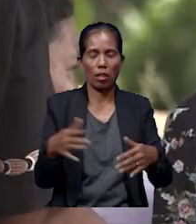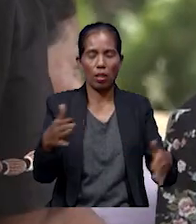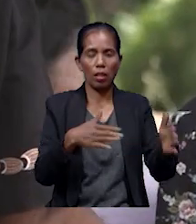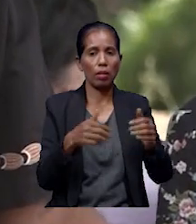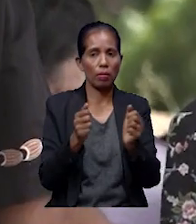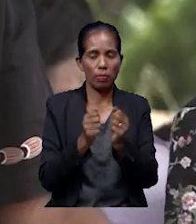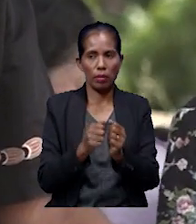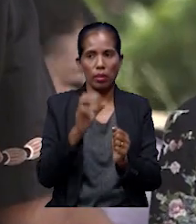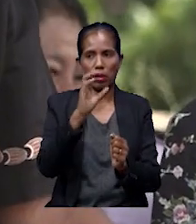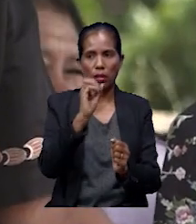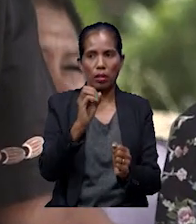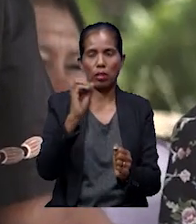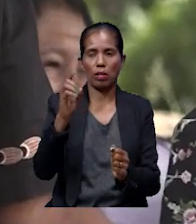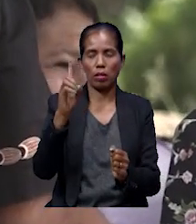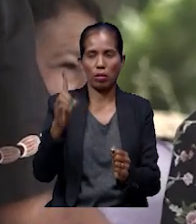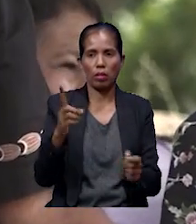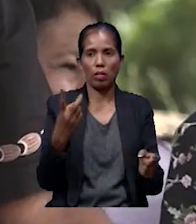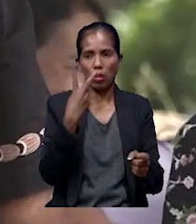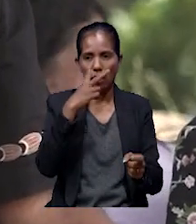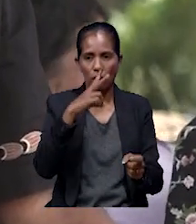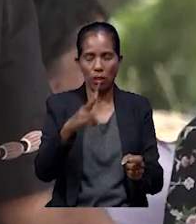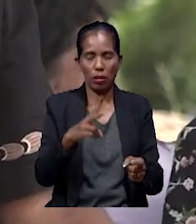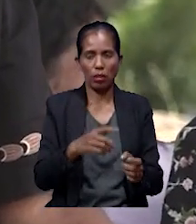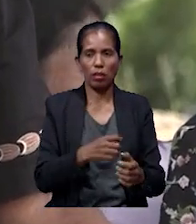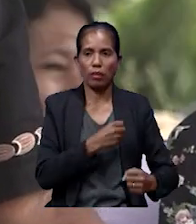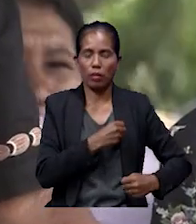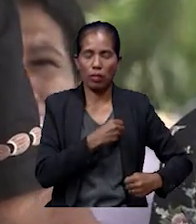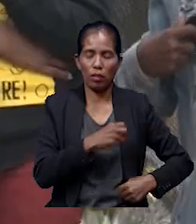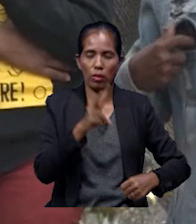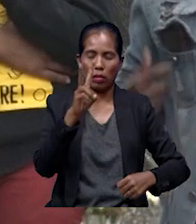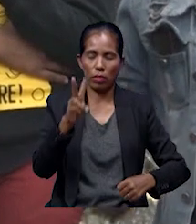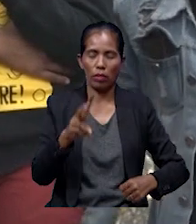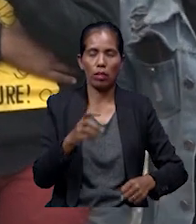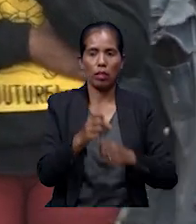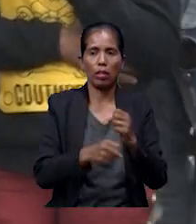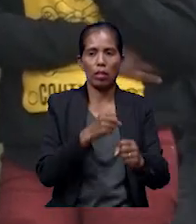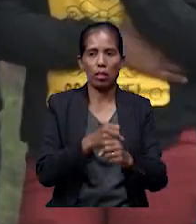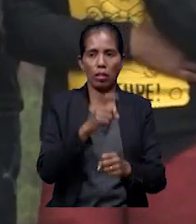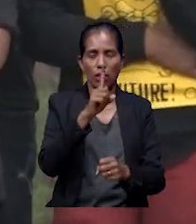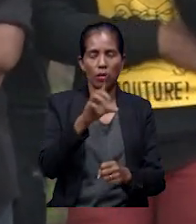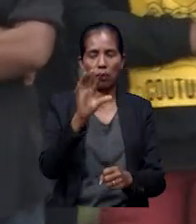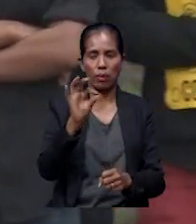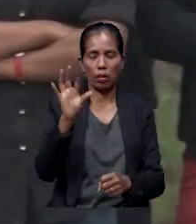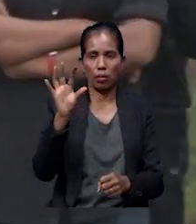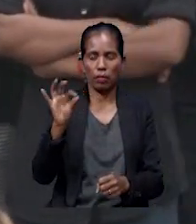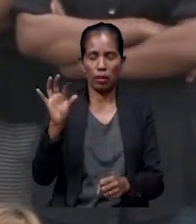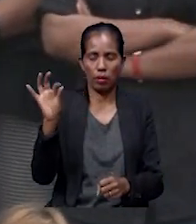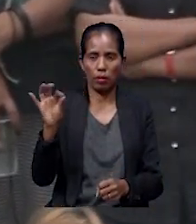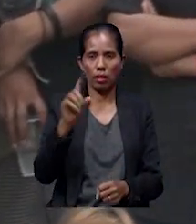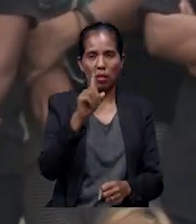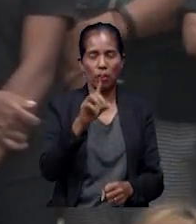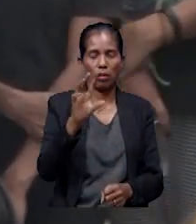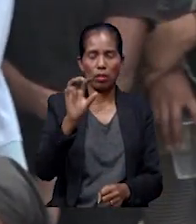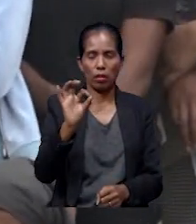001, nebe ligação ba comando Falentil Região 2, e a Tine Ring Ida Atusia Senulur Sinsia, Torim Rua sai